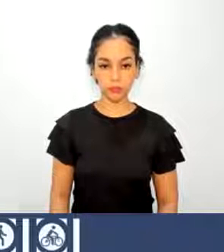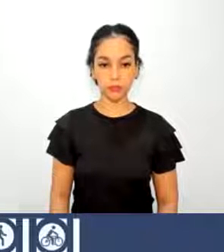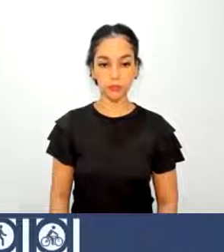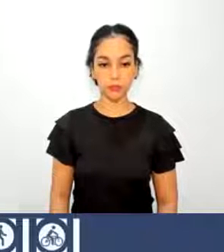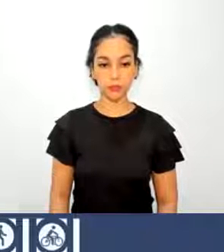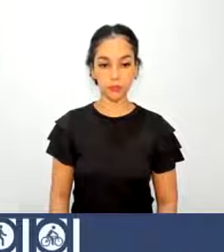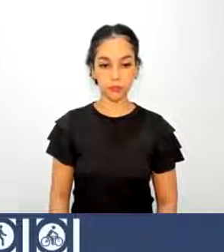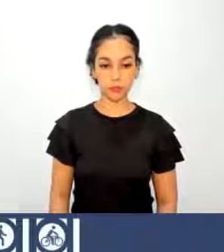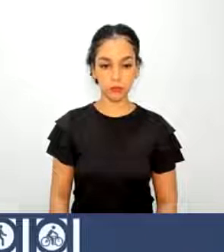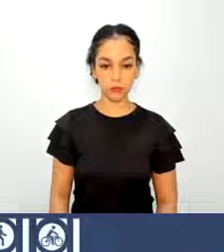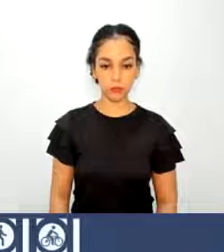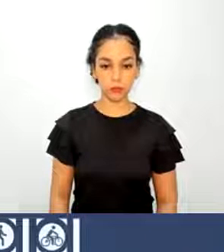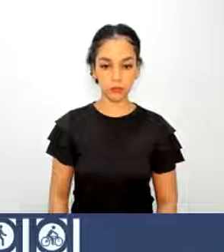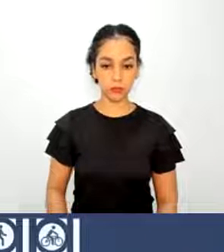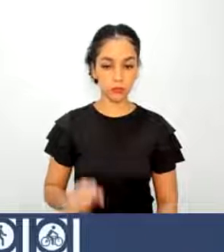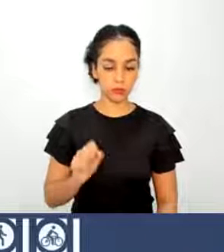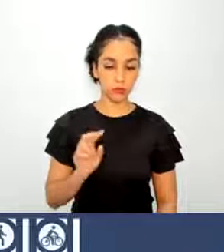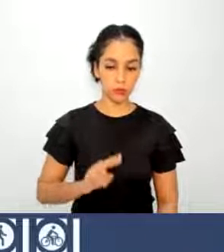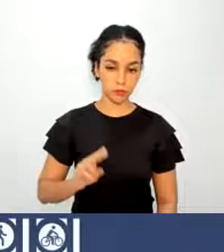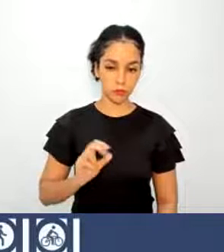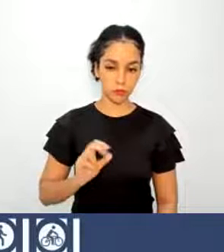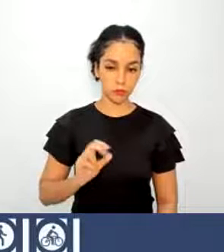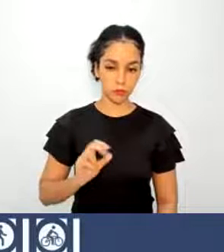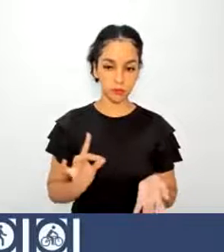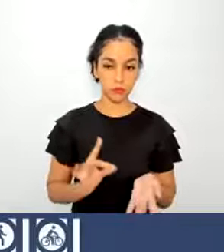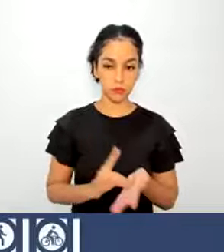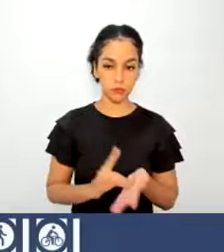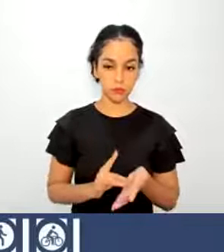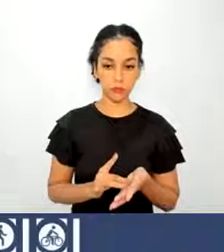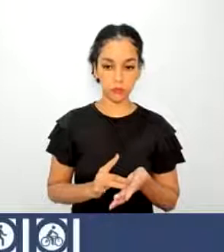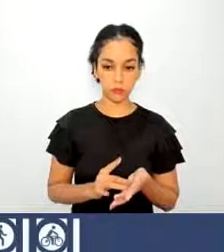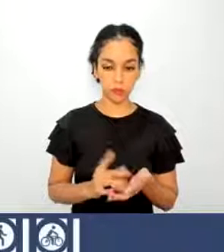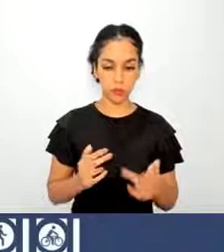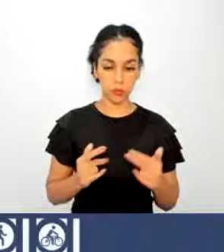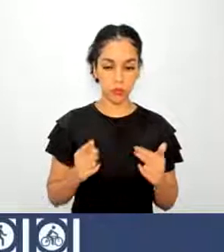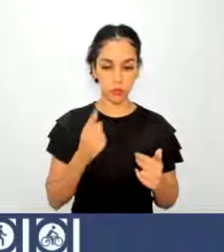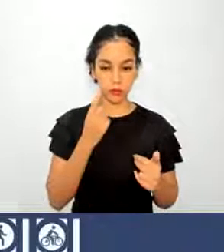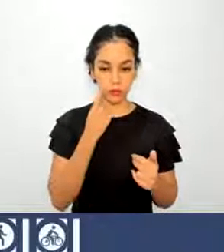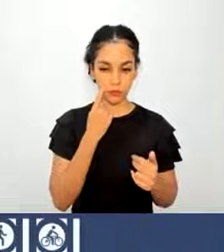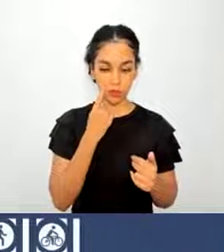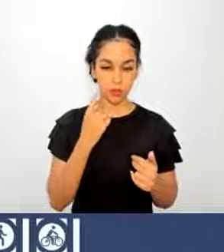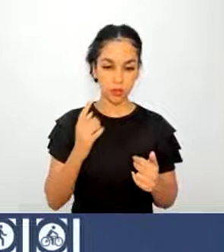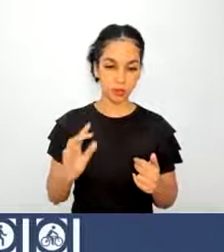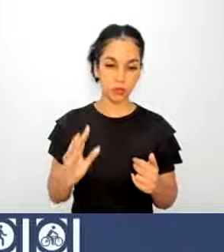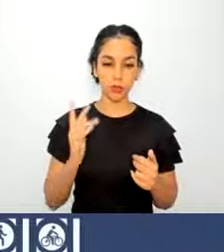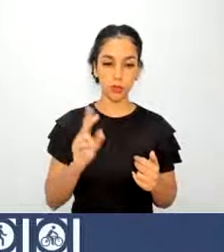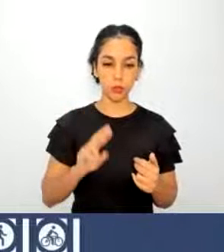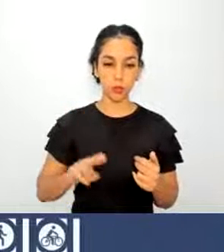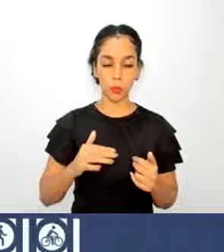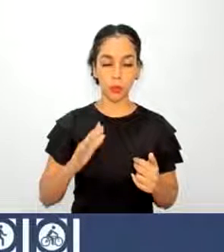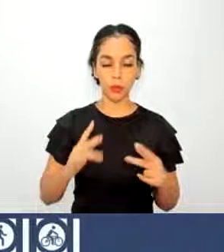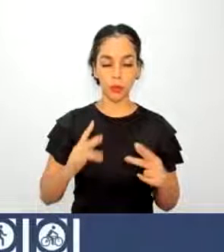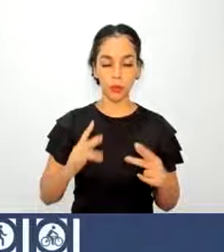Aqui em Santos tem sido bem utilizado, mas realmente com aquela questão que você vê que acaba sendo mais uso privativo,